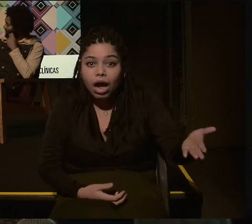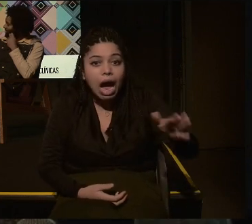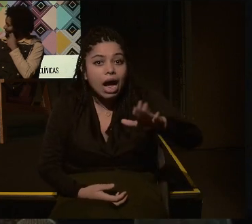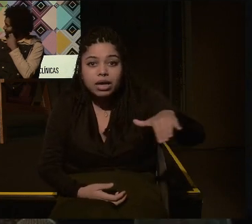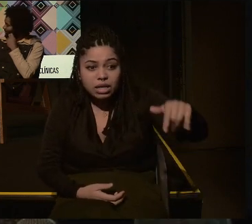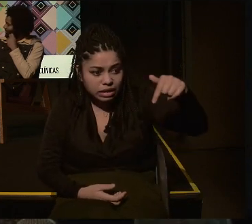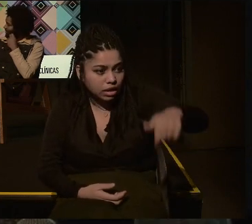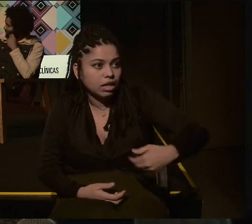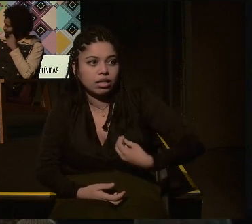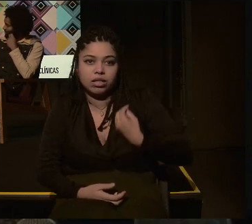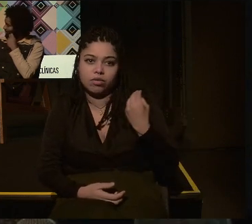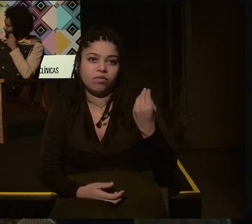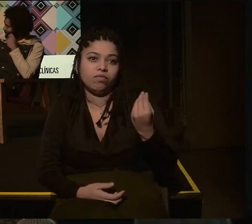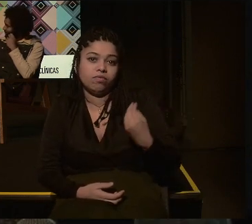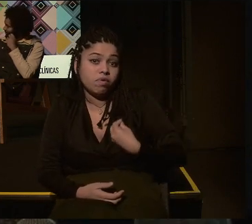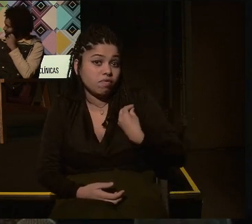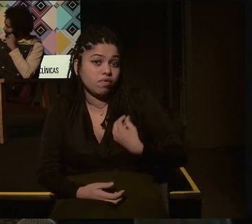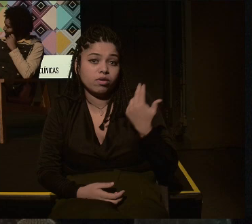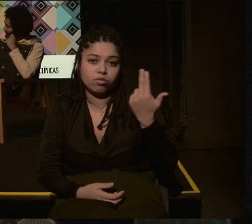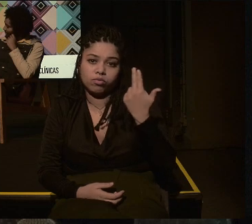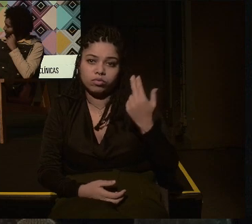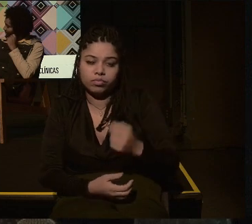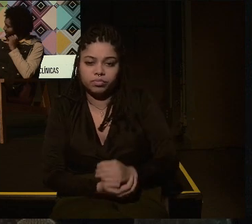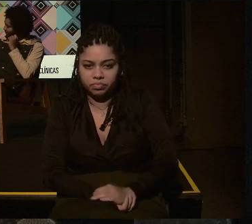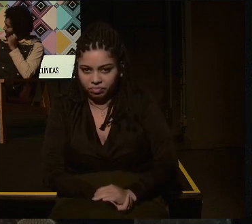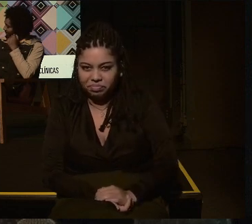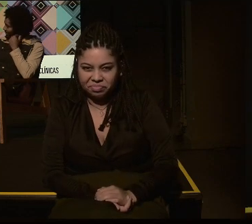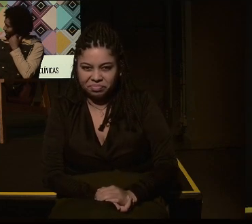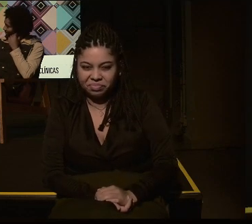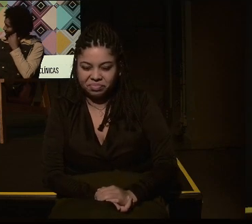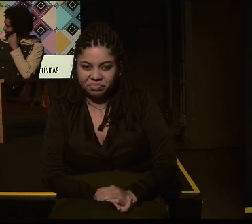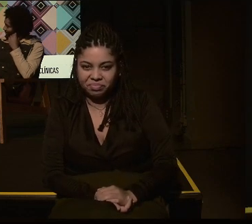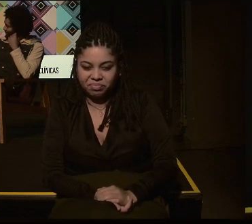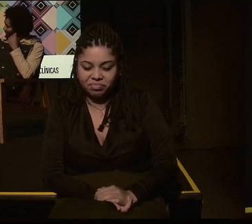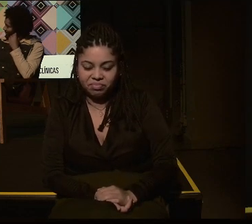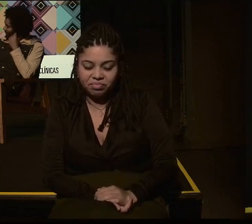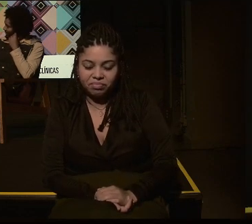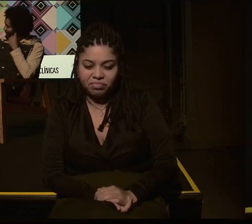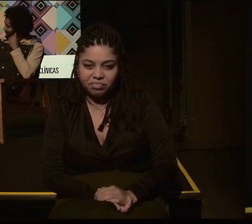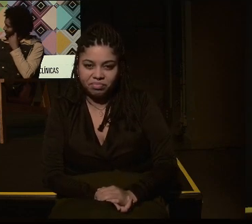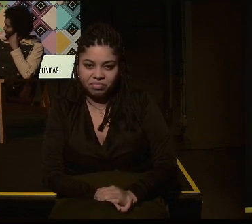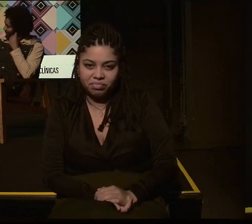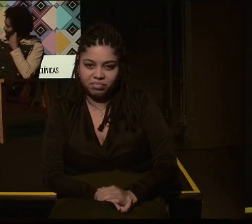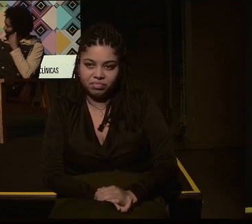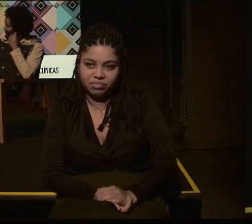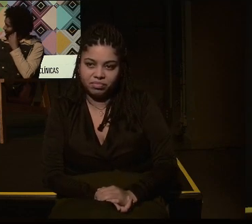né? Porque... Então, é dessa ordem, assim.